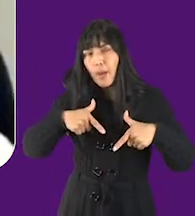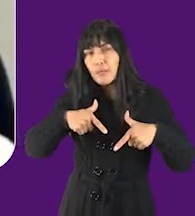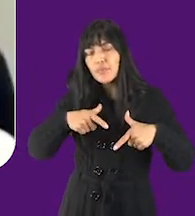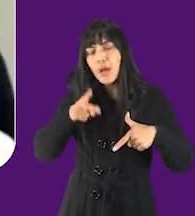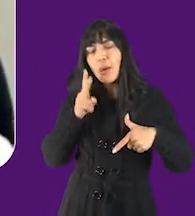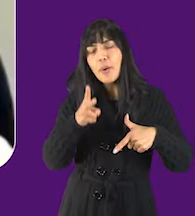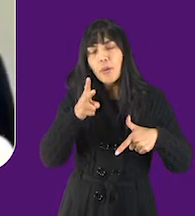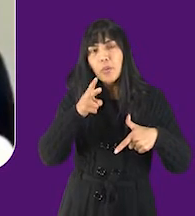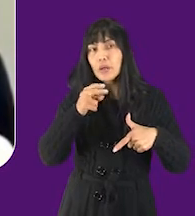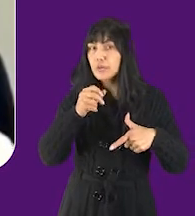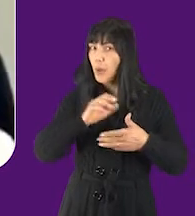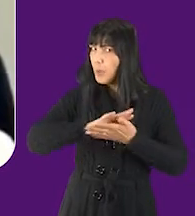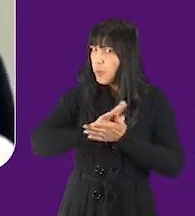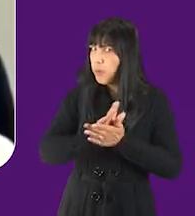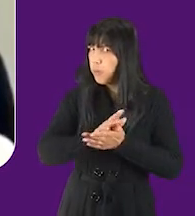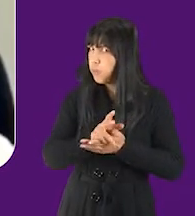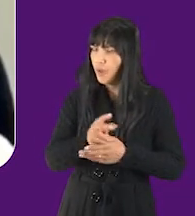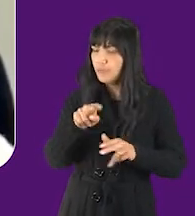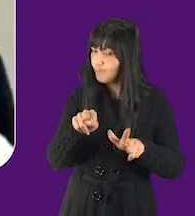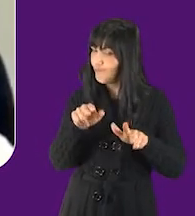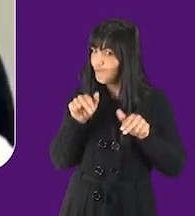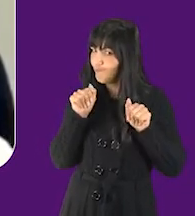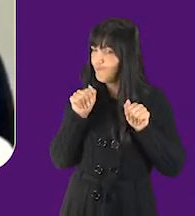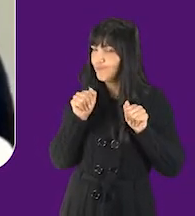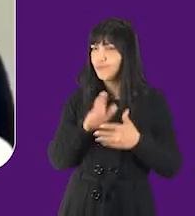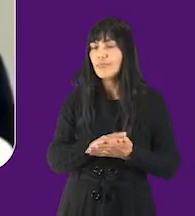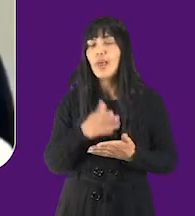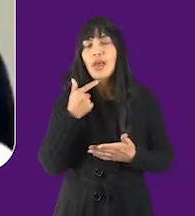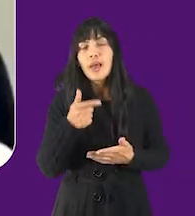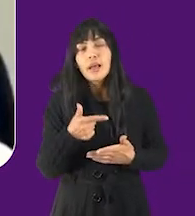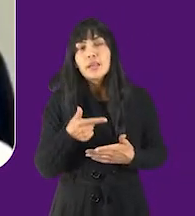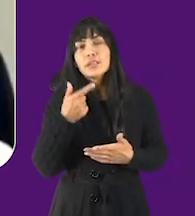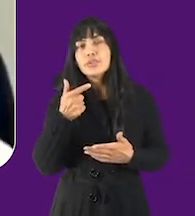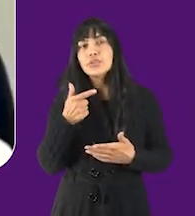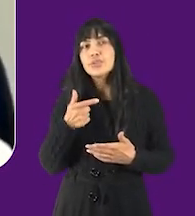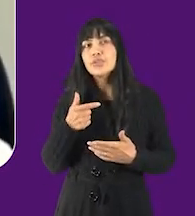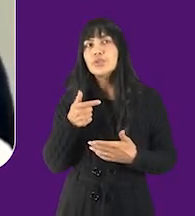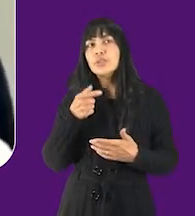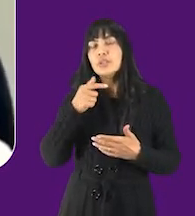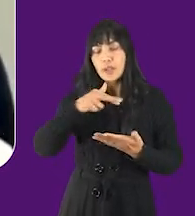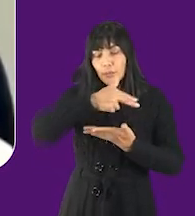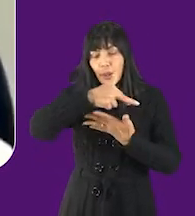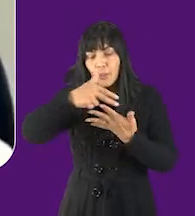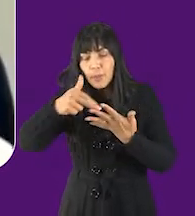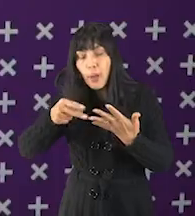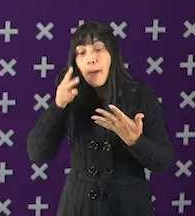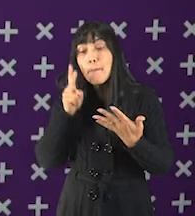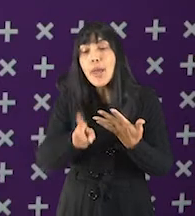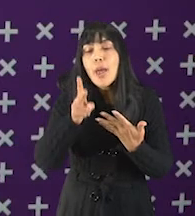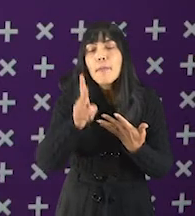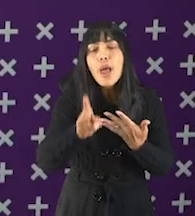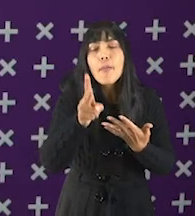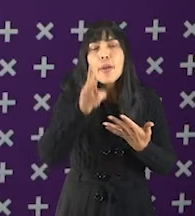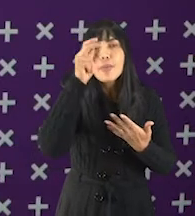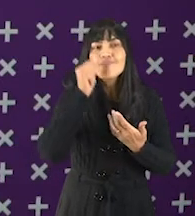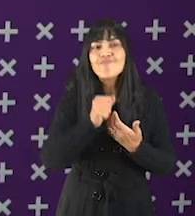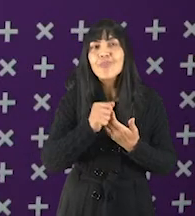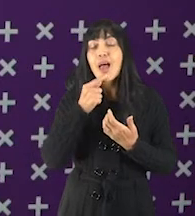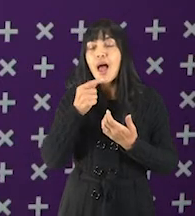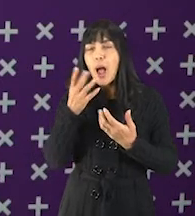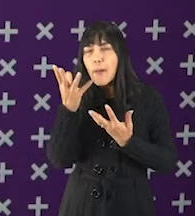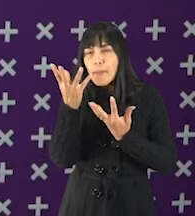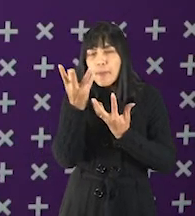queremos destruí-la em alguns minutos. Temos um pouco sobre diversidade de produto, porque a melhoria contínua ela ajuda a gente